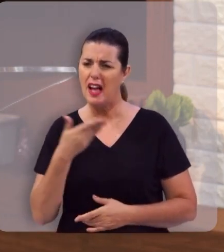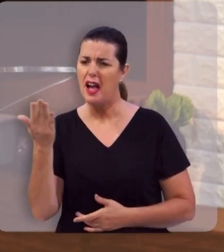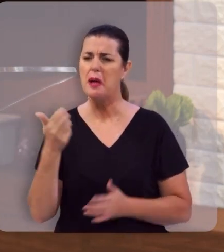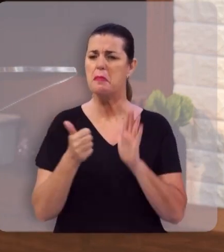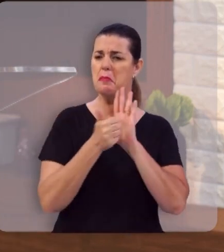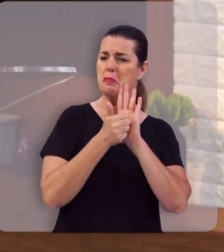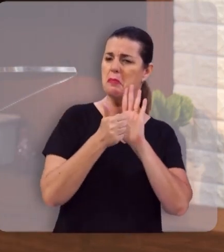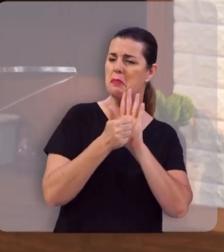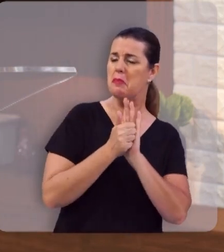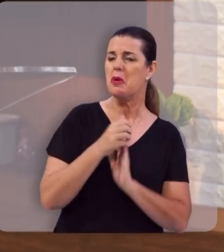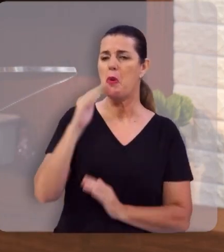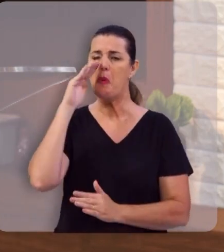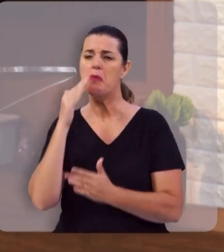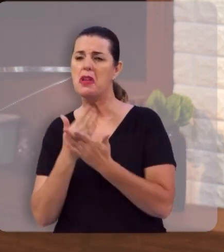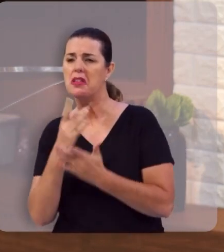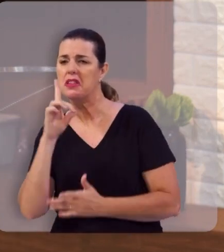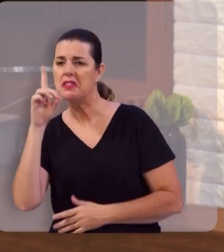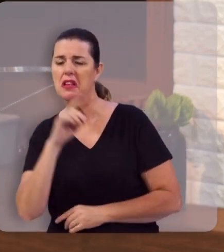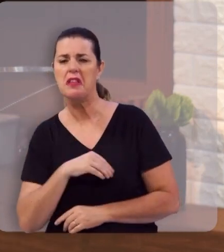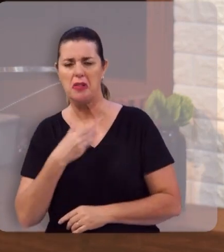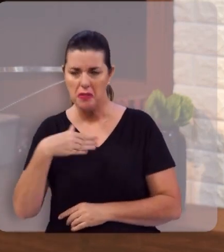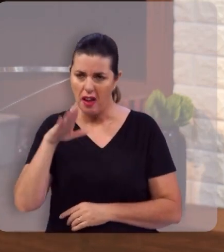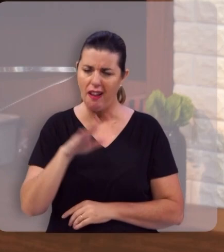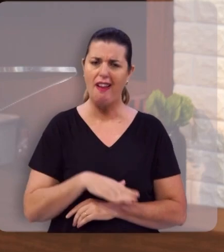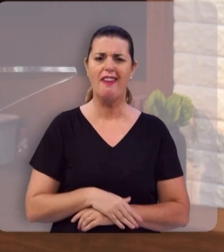semeie confiança em Deus.